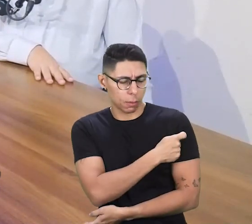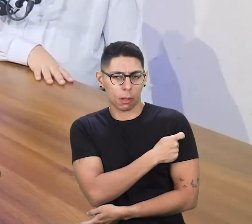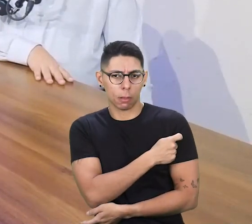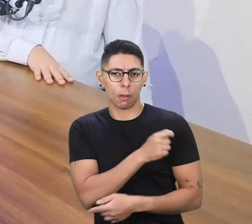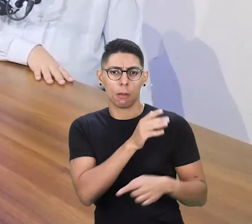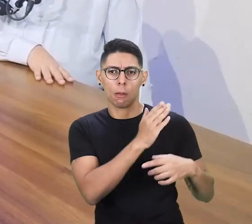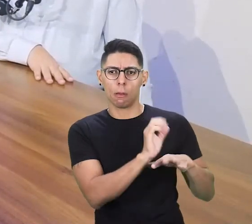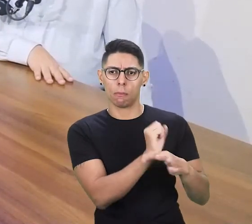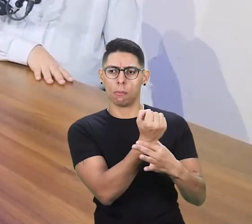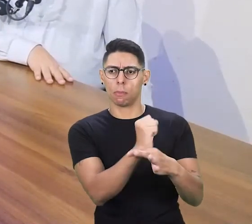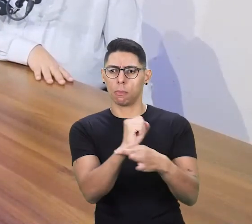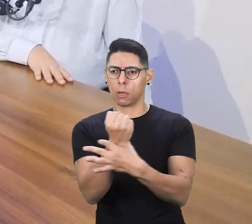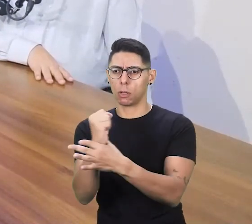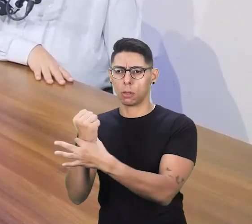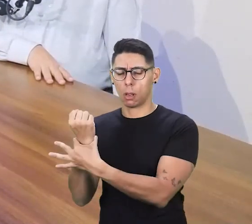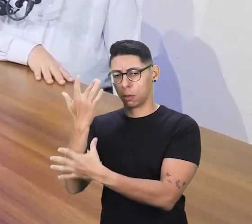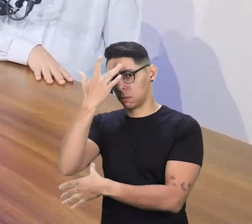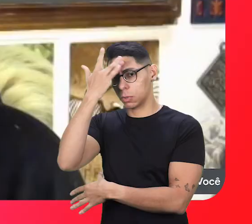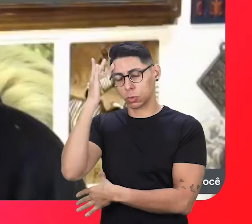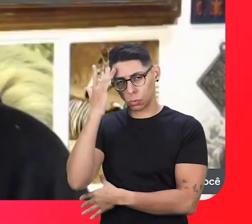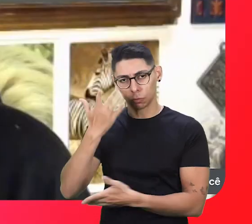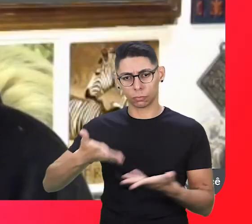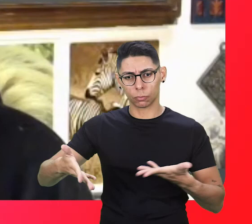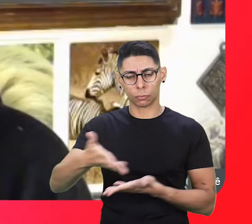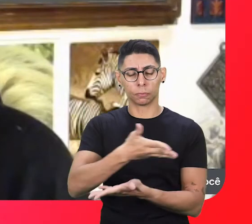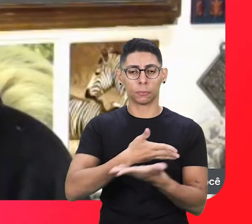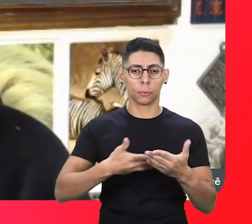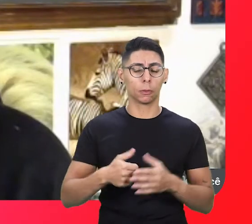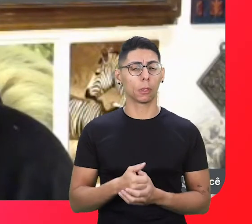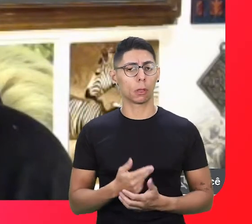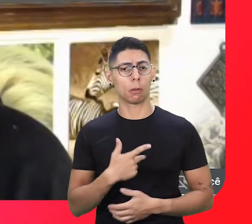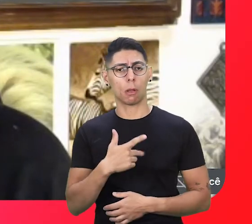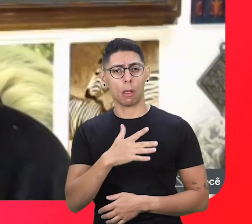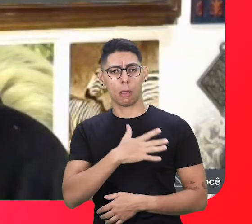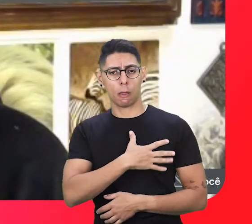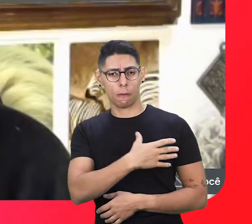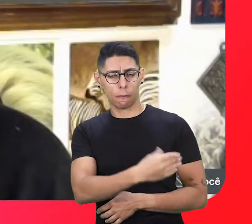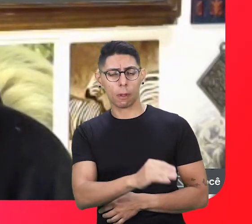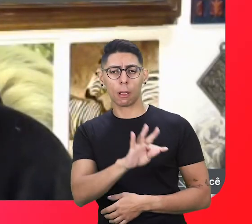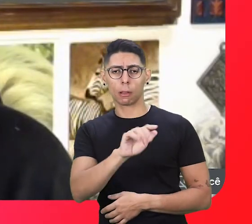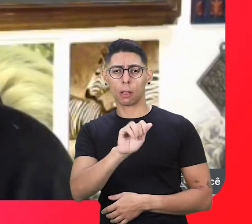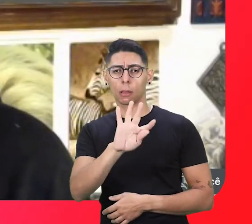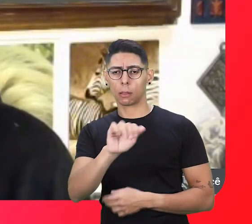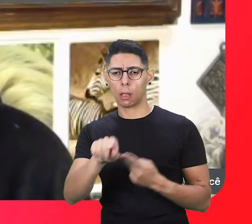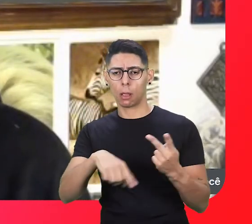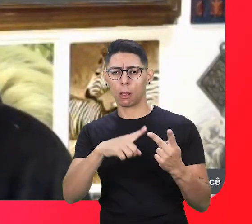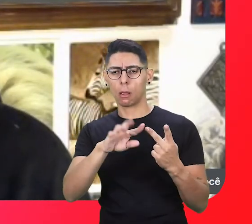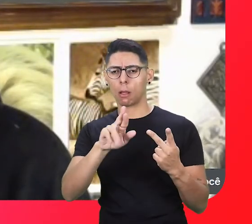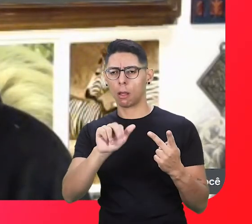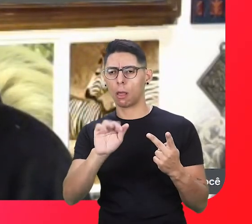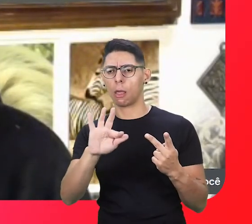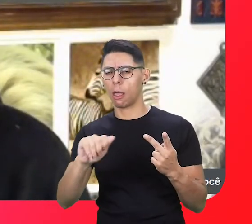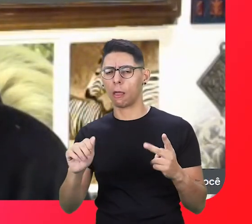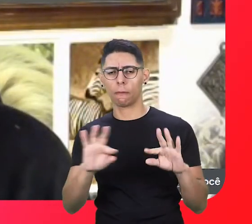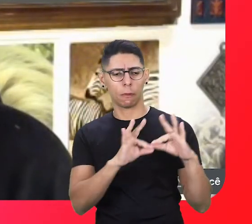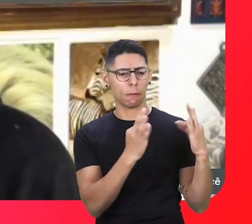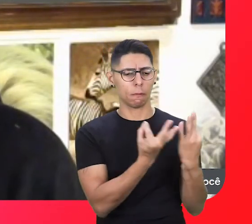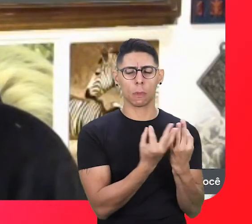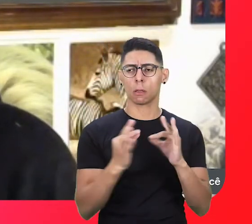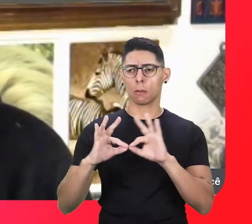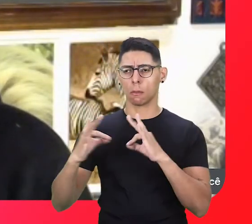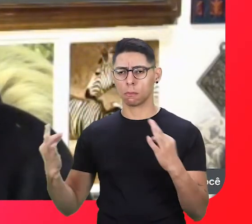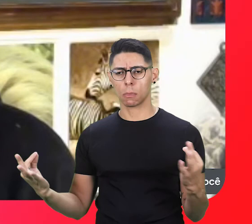sua volta. Sim, sim. E esse é o E espírito da Tatá, do Rafa, da nossa família. A gente fica bastante